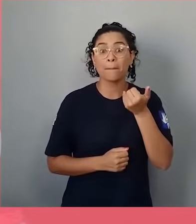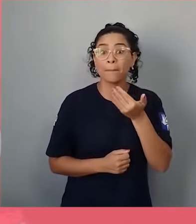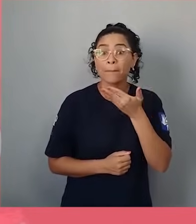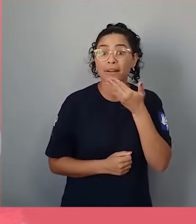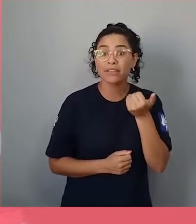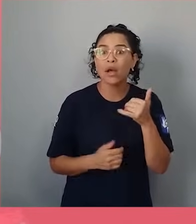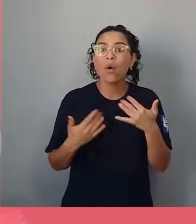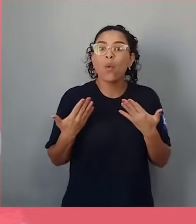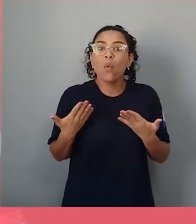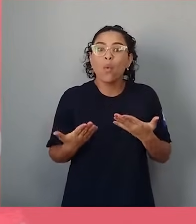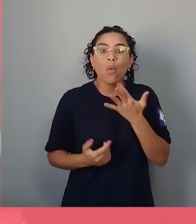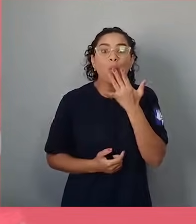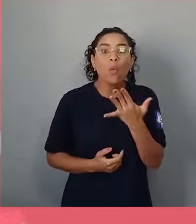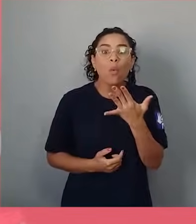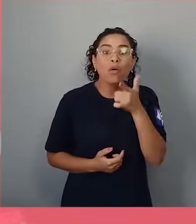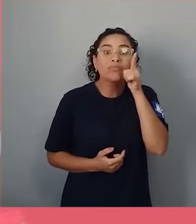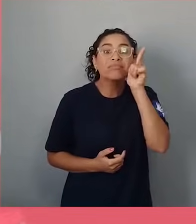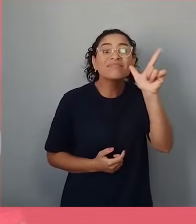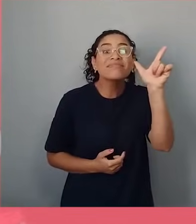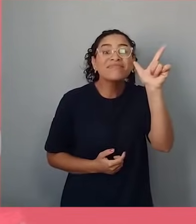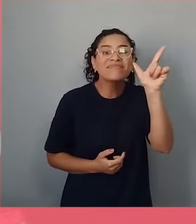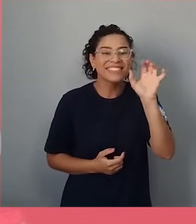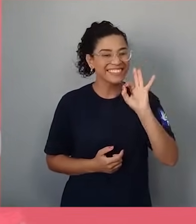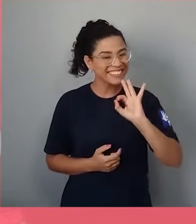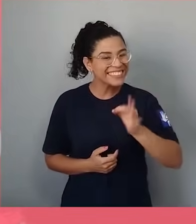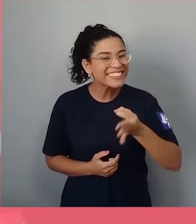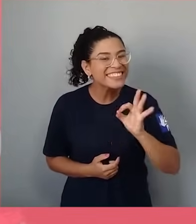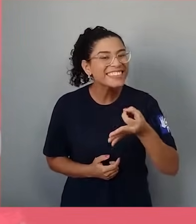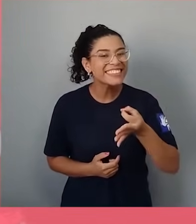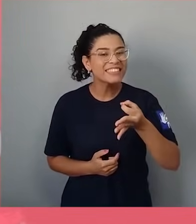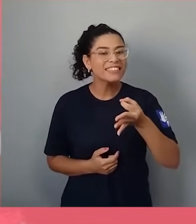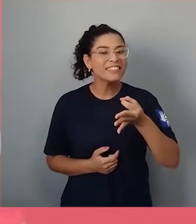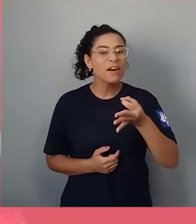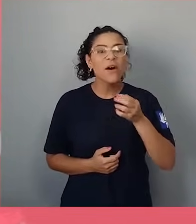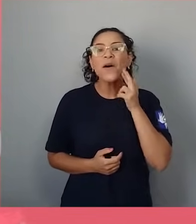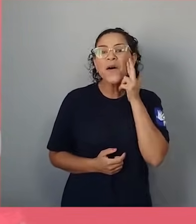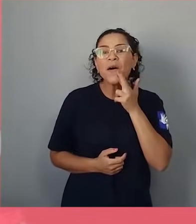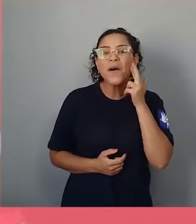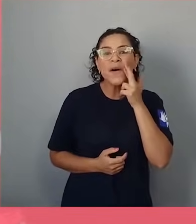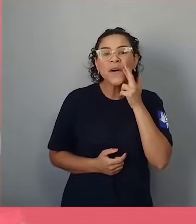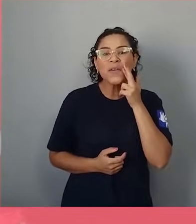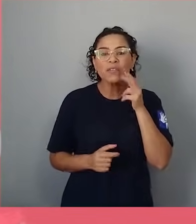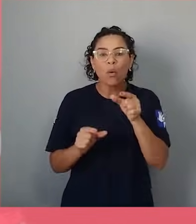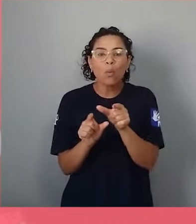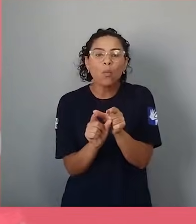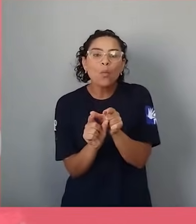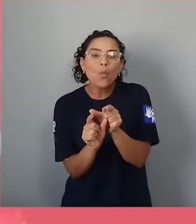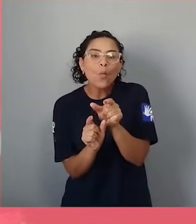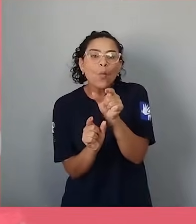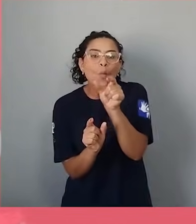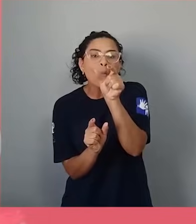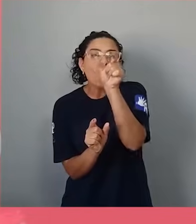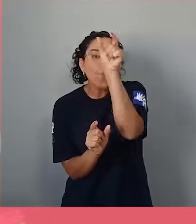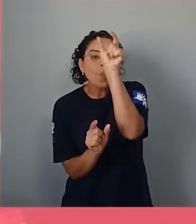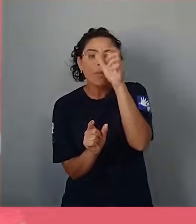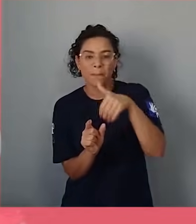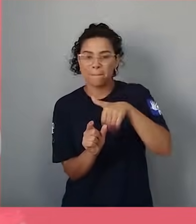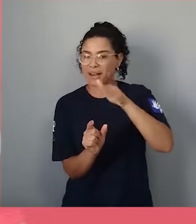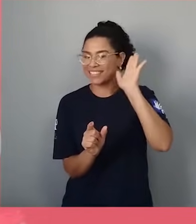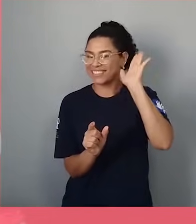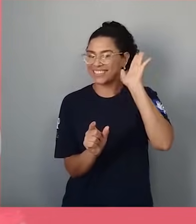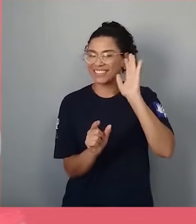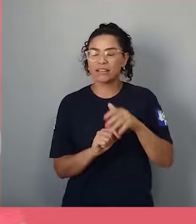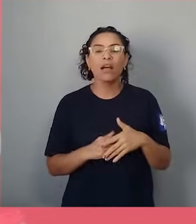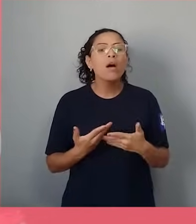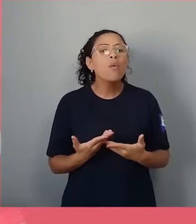a cor vencedora? Isso mesmo, a rosa, que é a que tem a maior coluna. E quais foram as